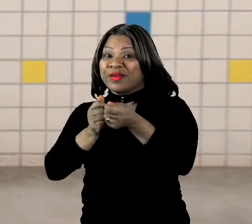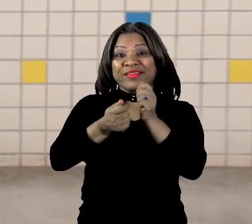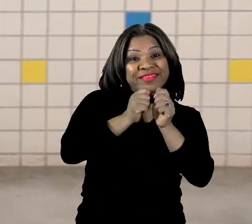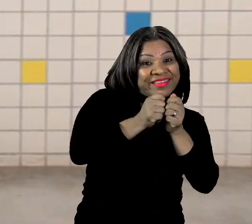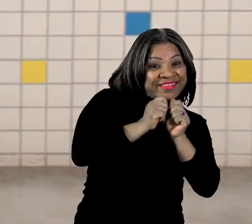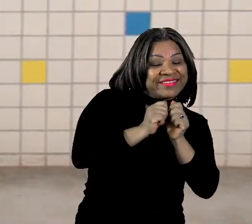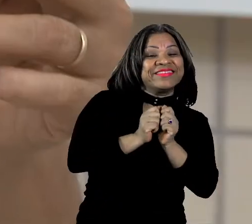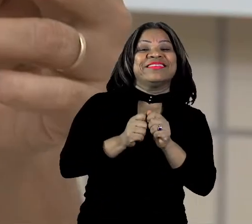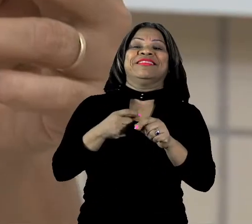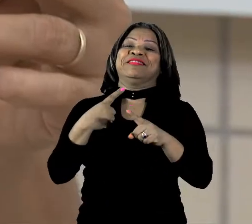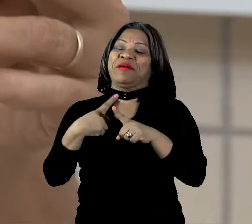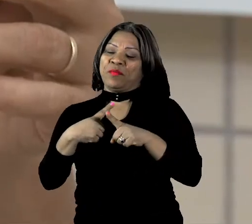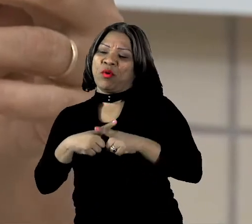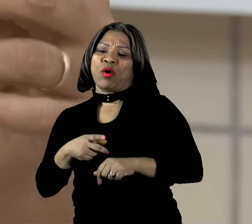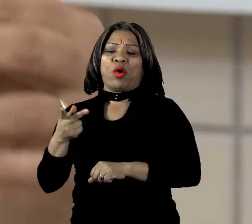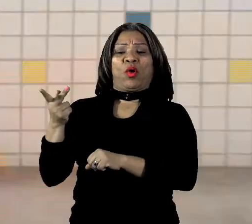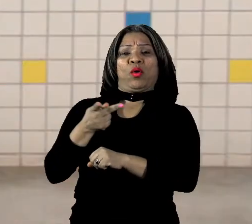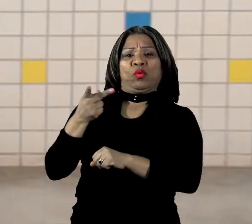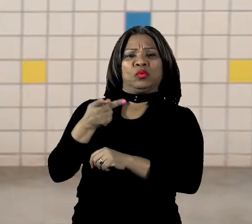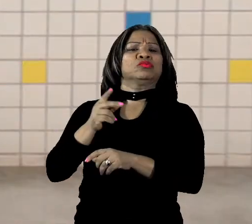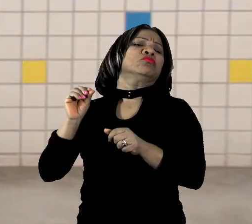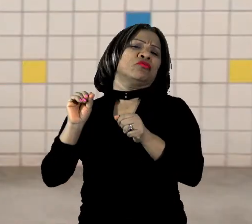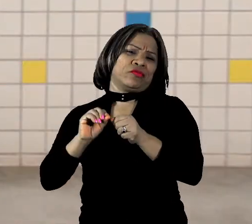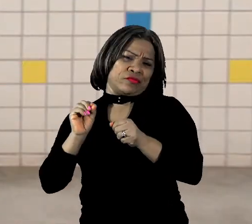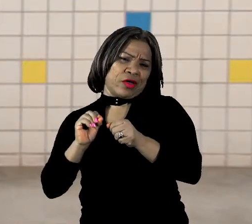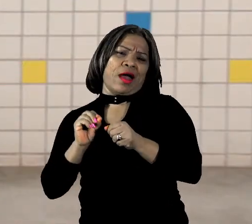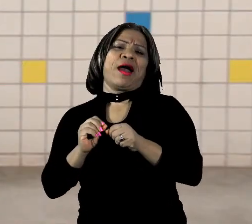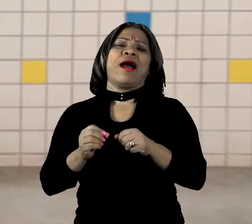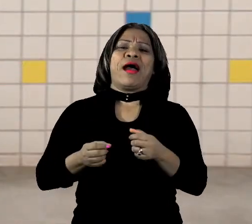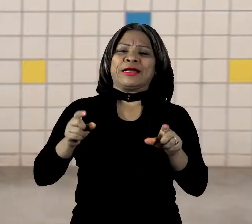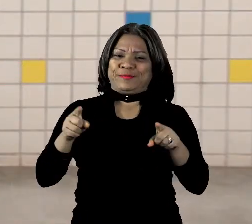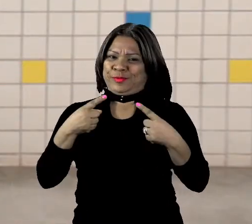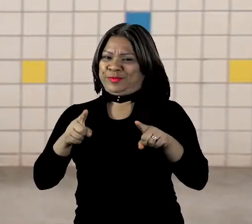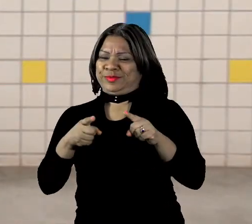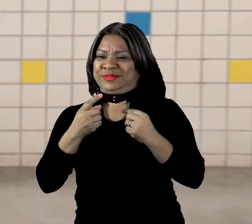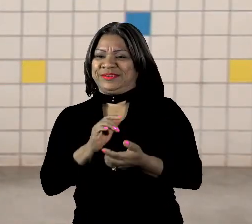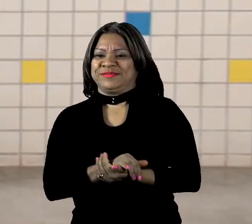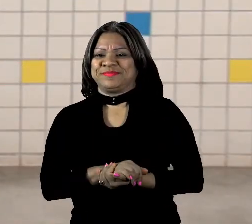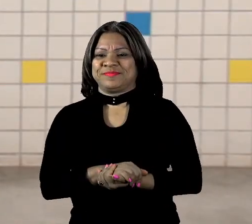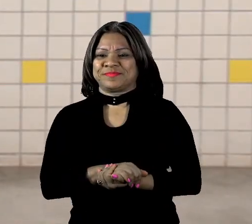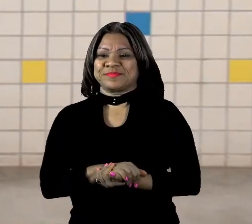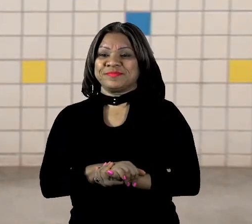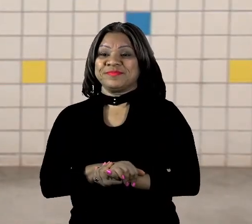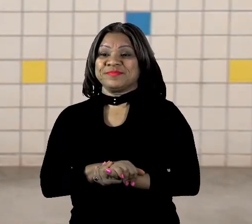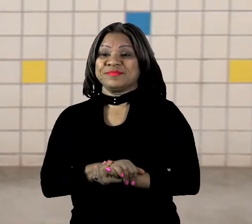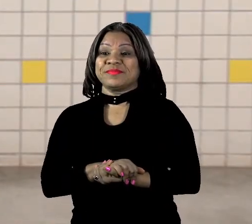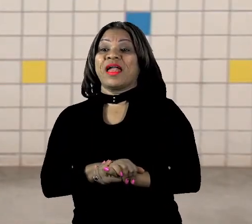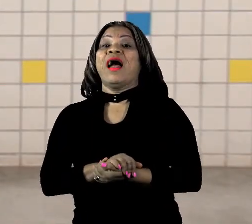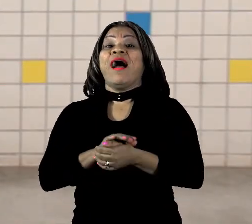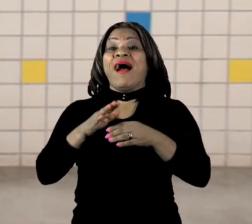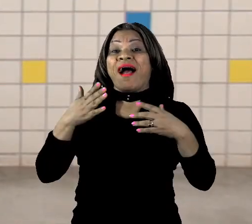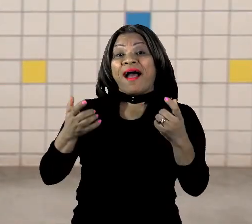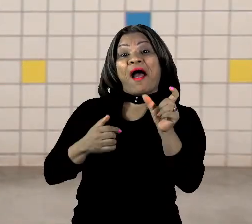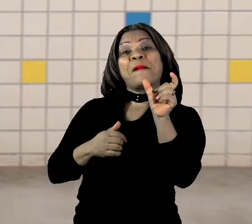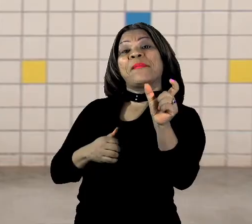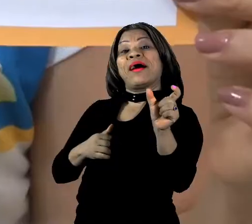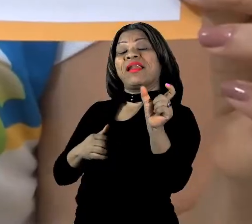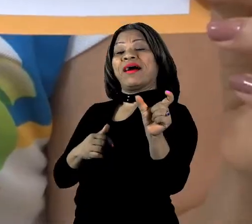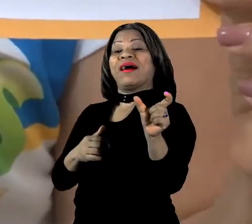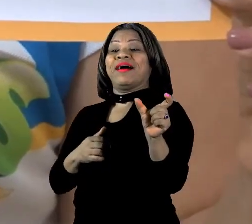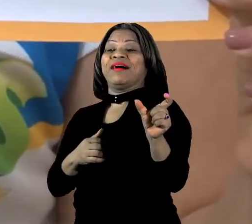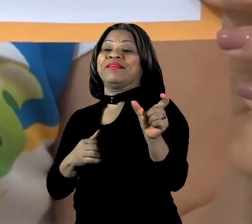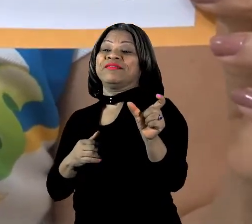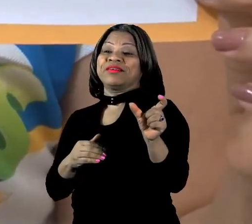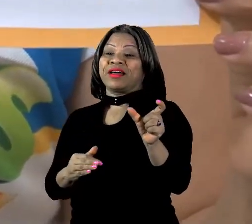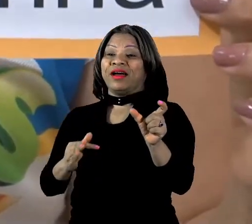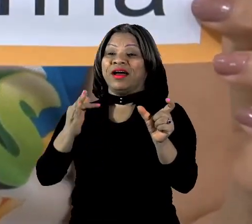o Paulo que fazem música. E essa aqui é moleza. A palavra Francisquinha estava em qual das